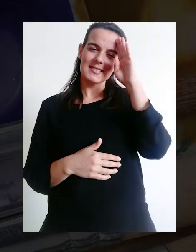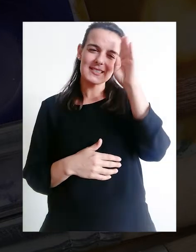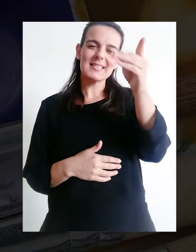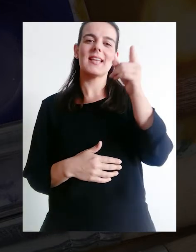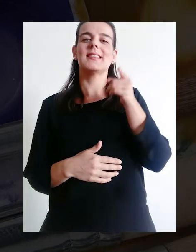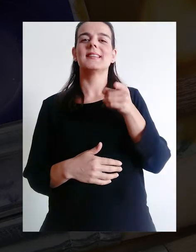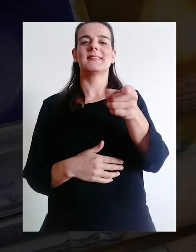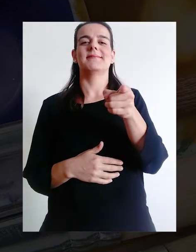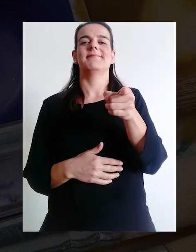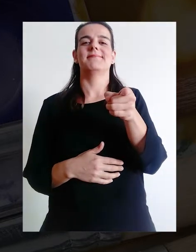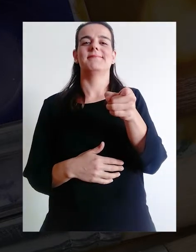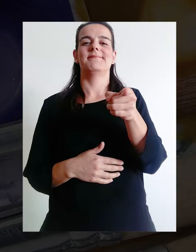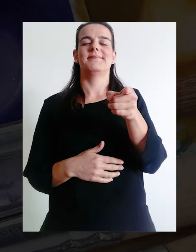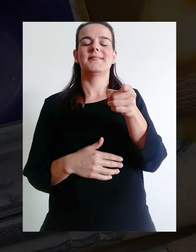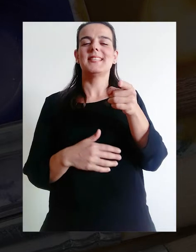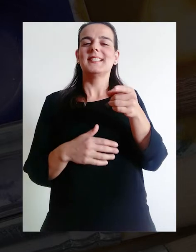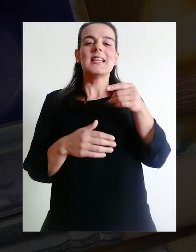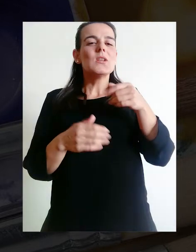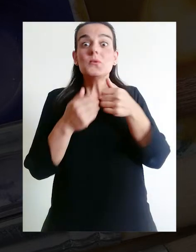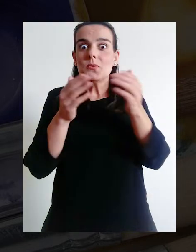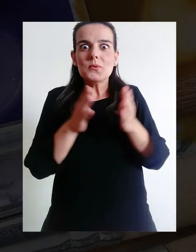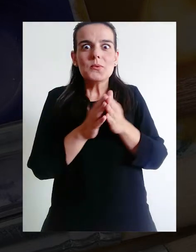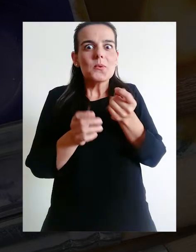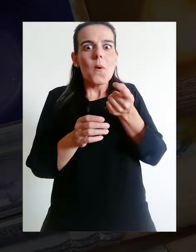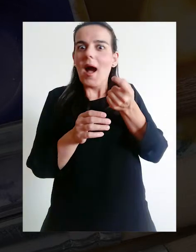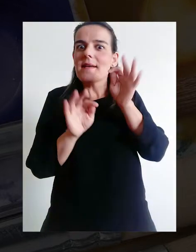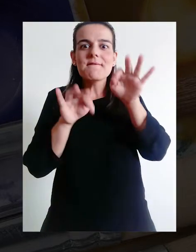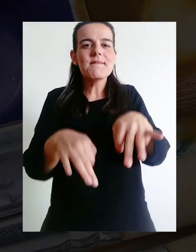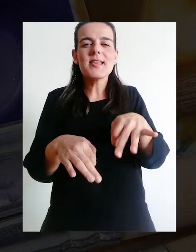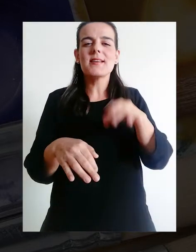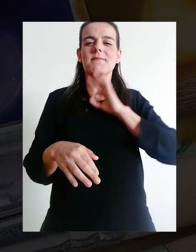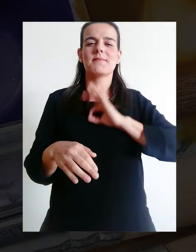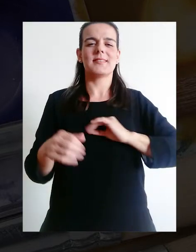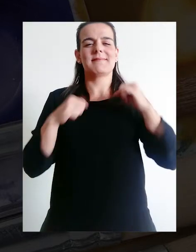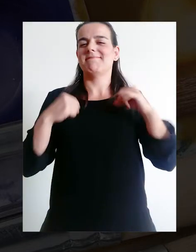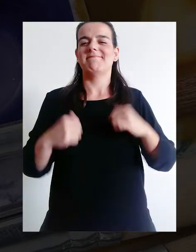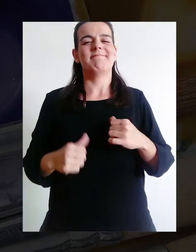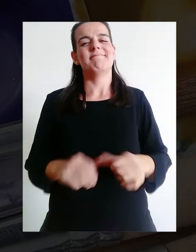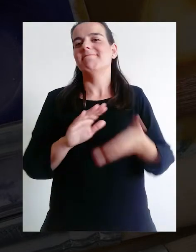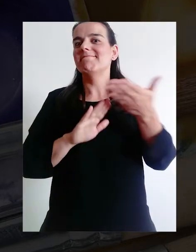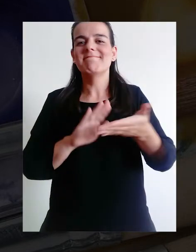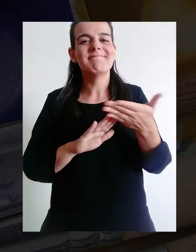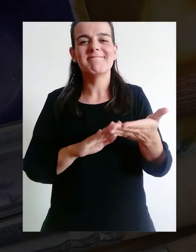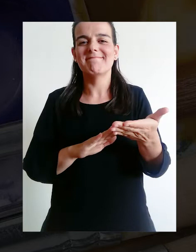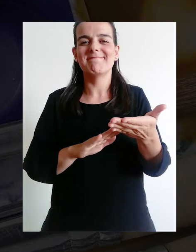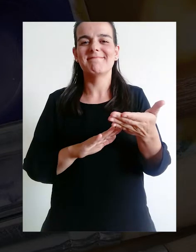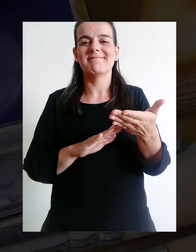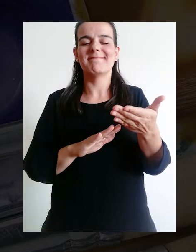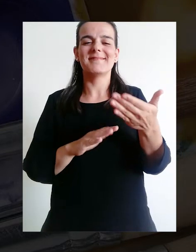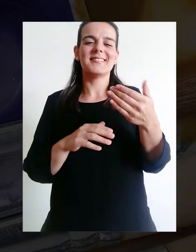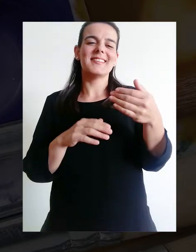Hoje sei-te. No precipício da íntegra, no botão apertado da farda